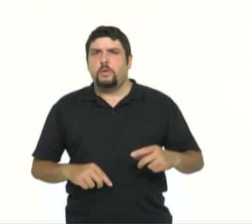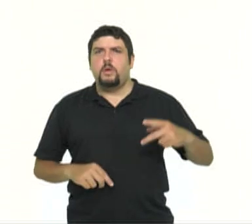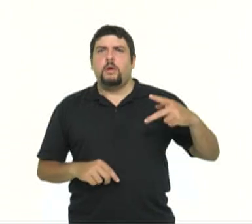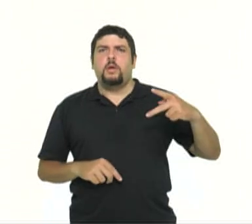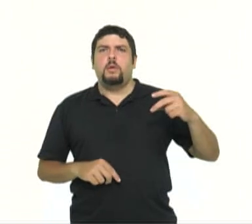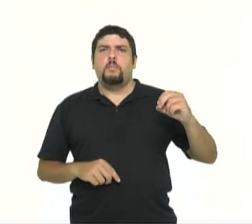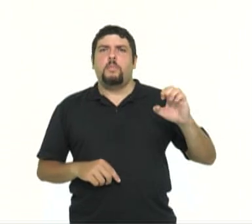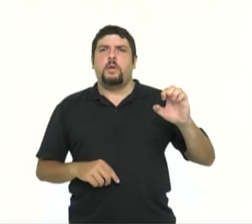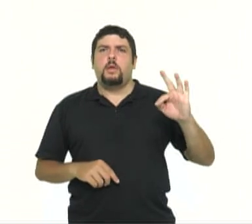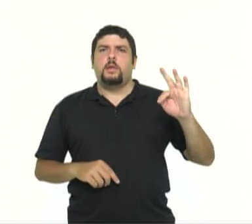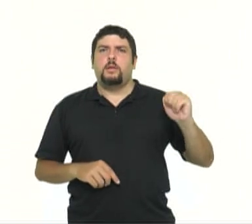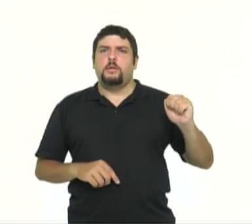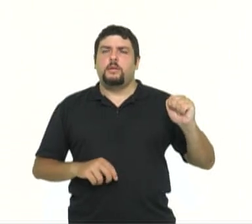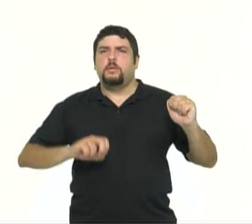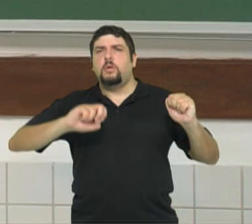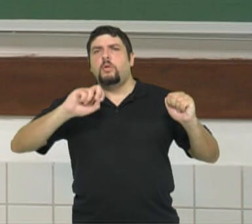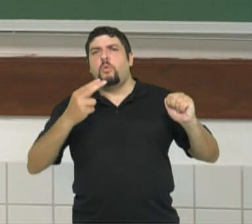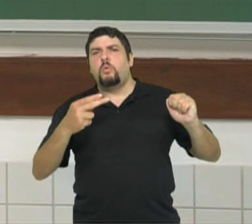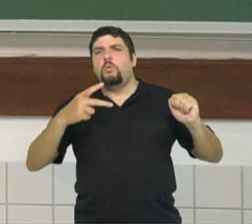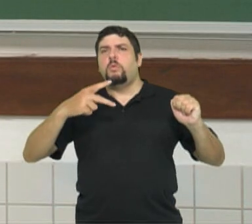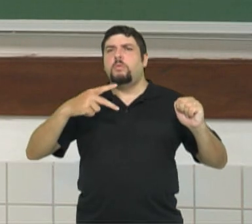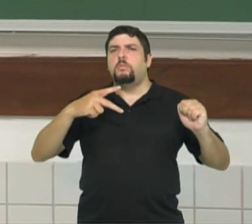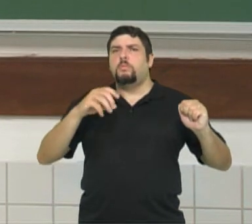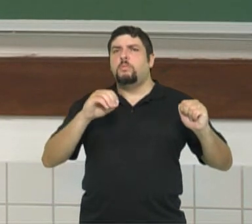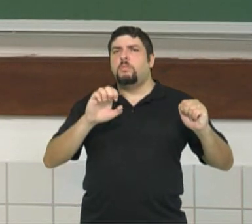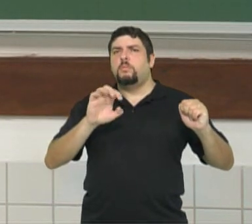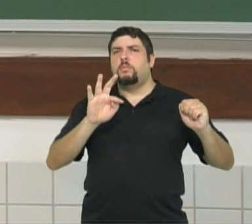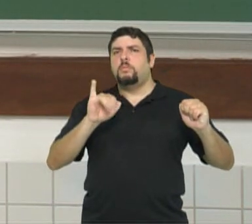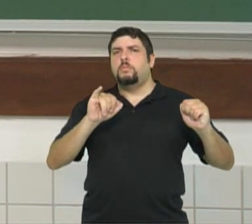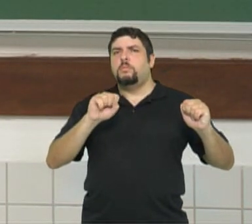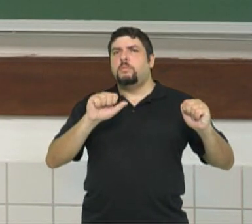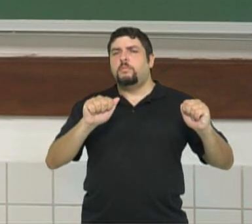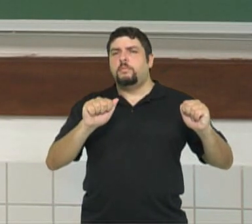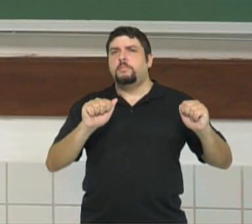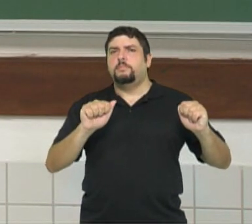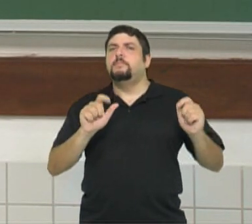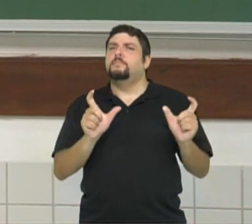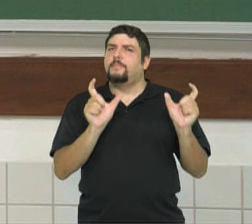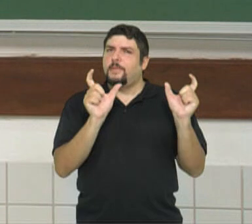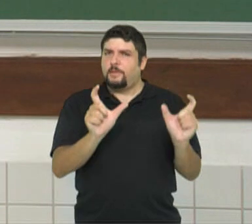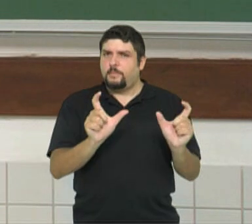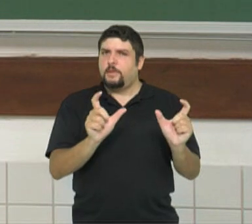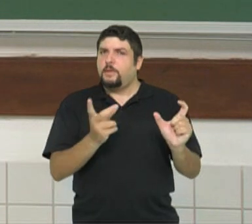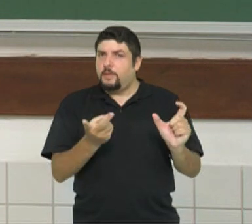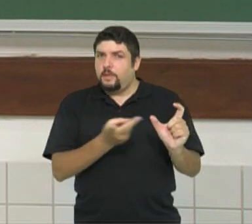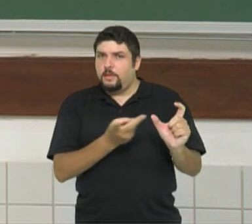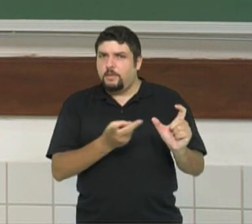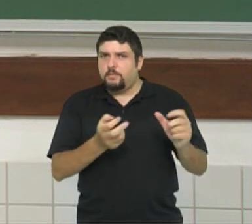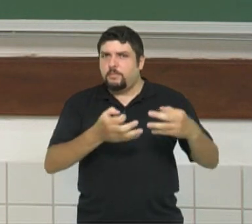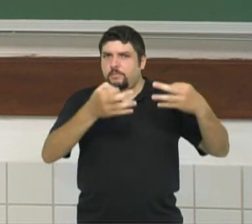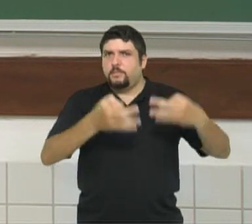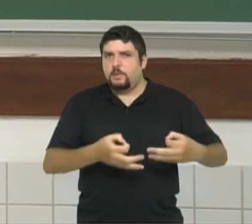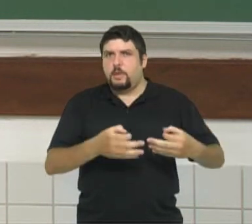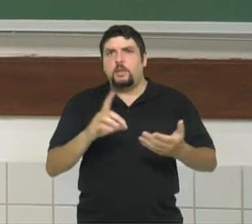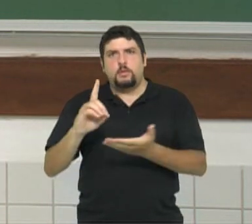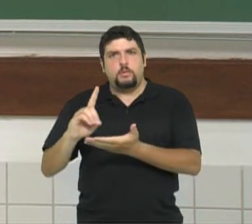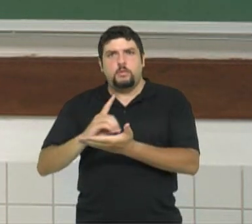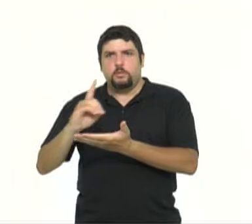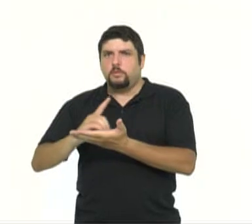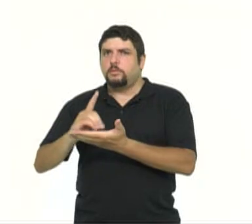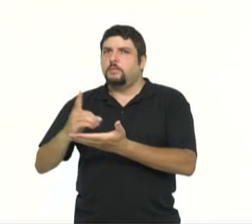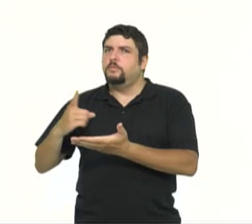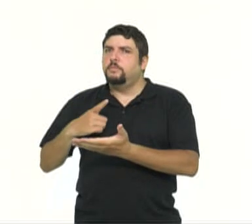Poeta ou poetisa, ou qual que é o correto? Olha lá então, as duas formas estão corretas e